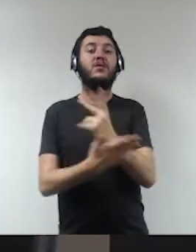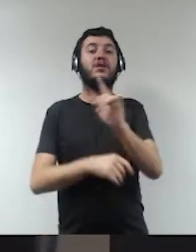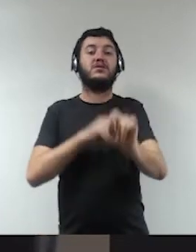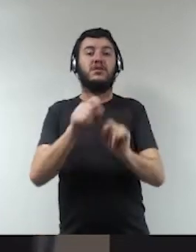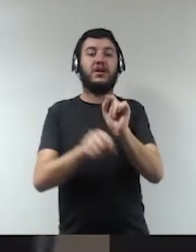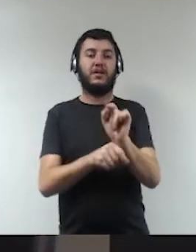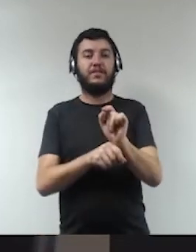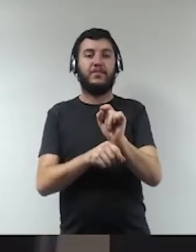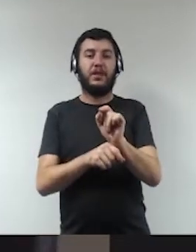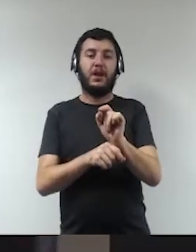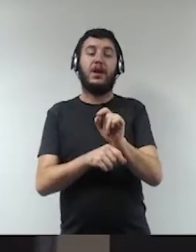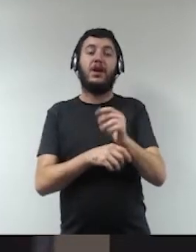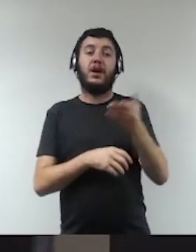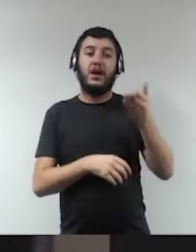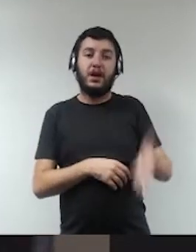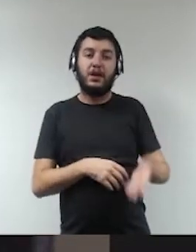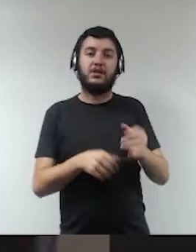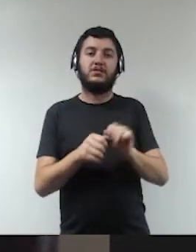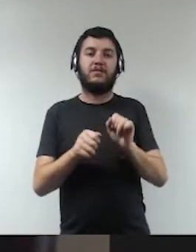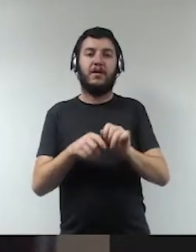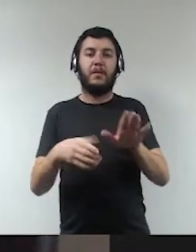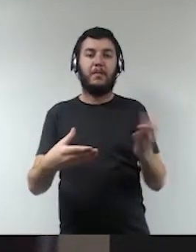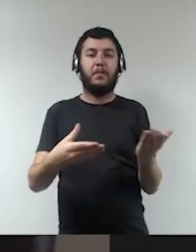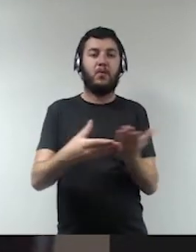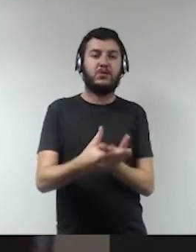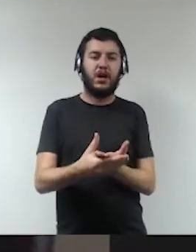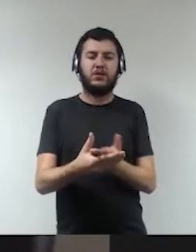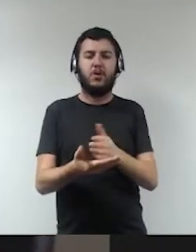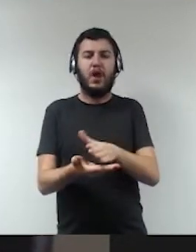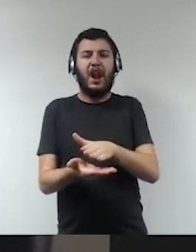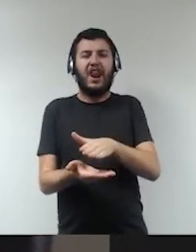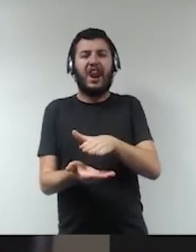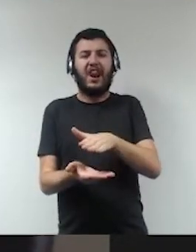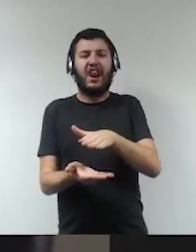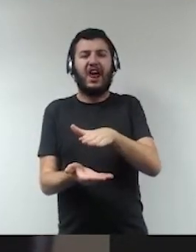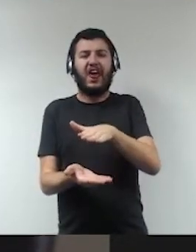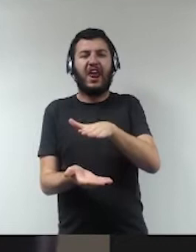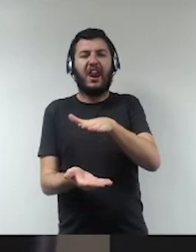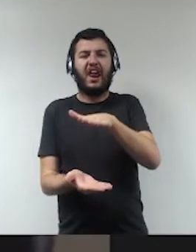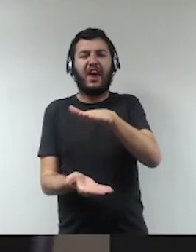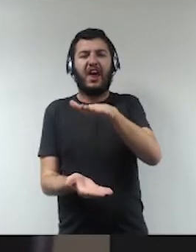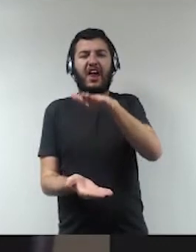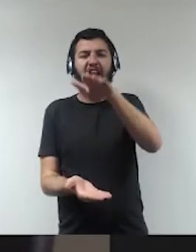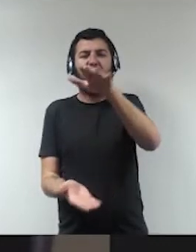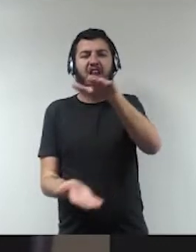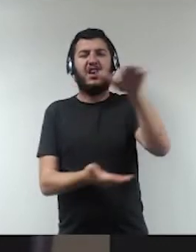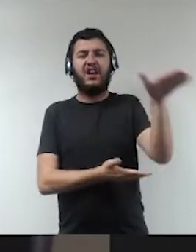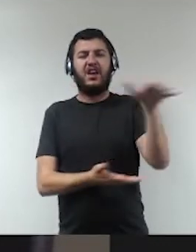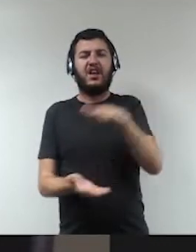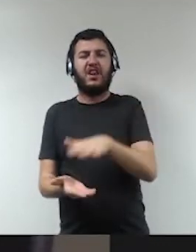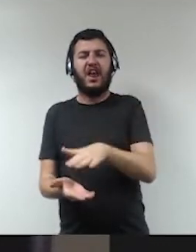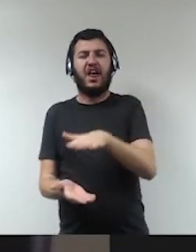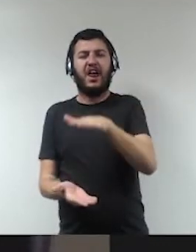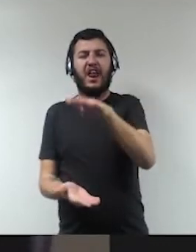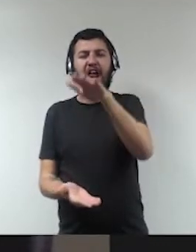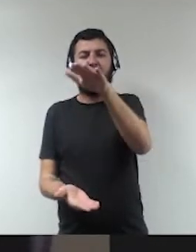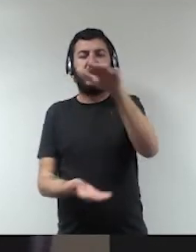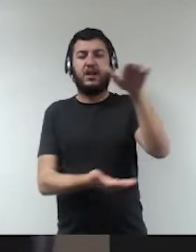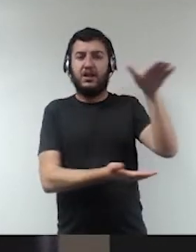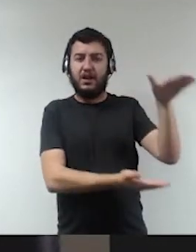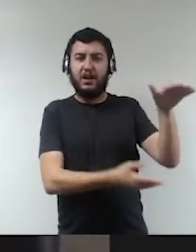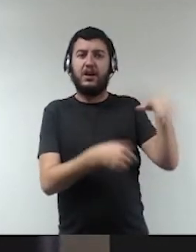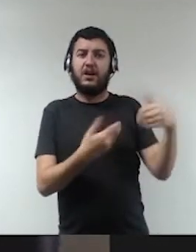judiciais a níveis incompatíveis com a capacidade de processamento do sistema de distribuição de